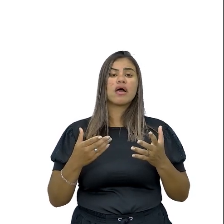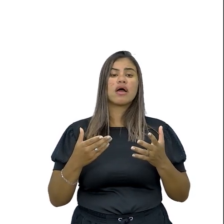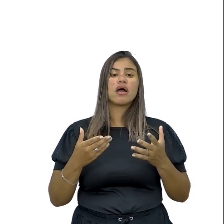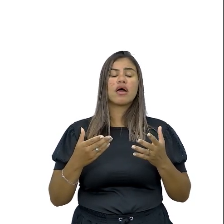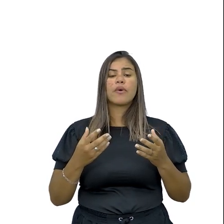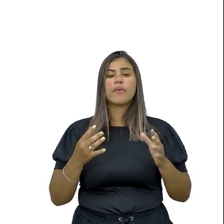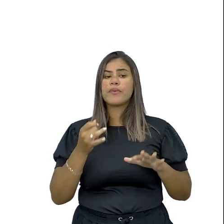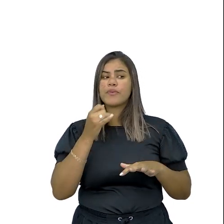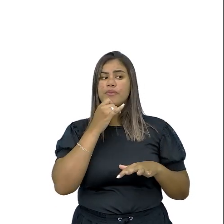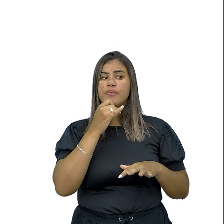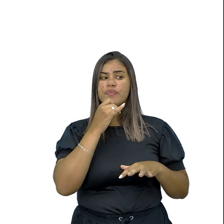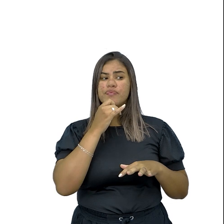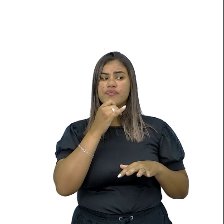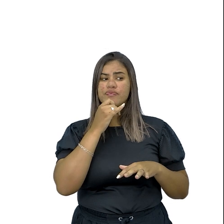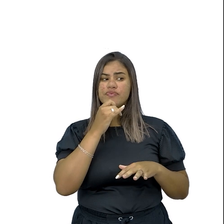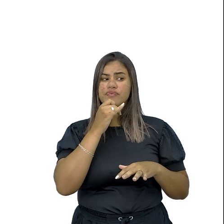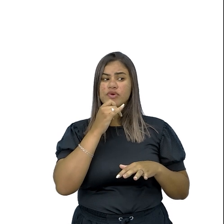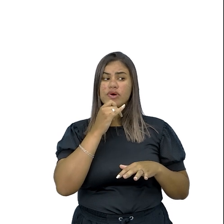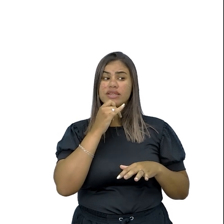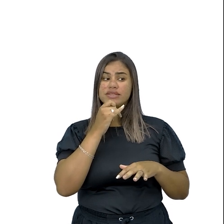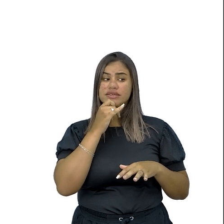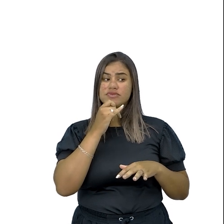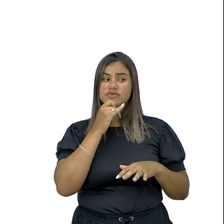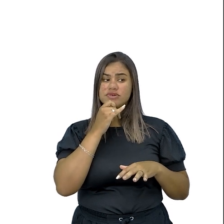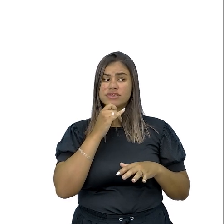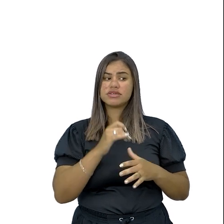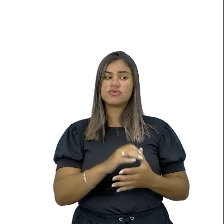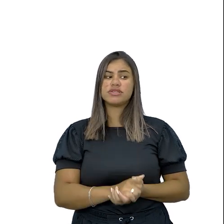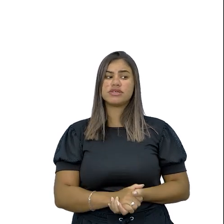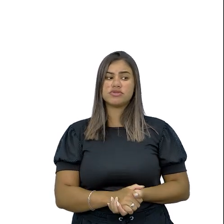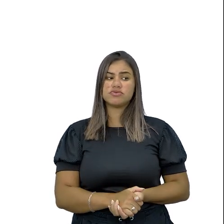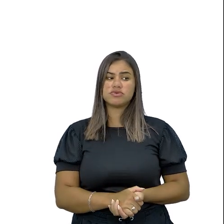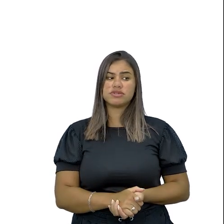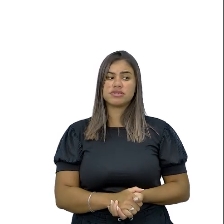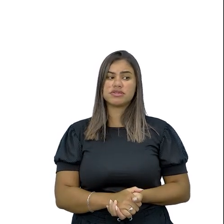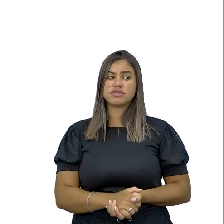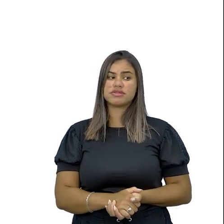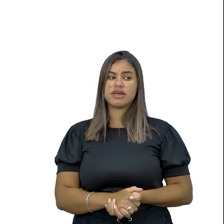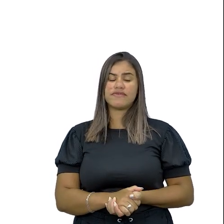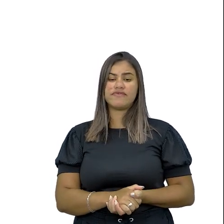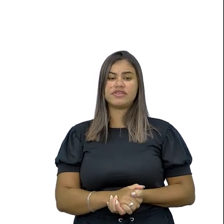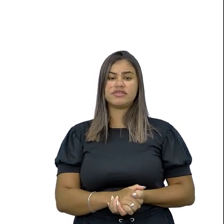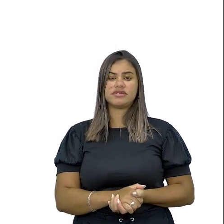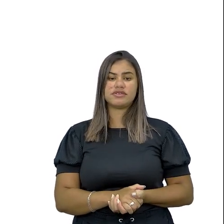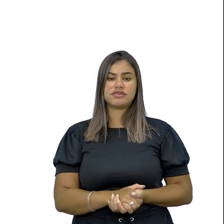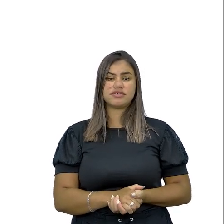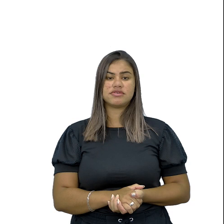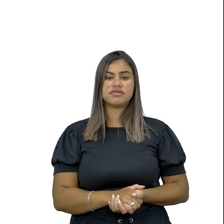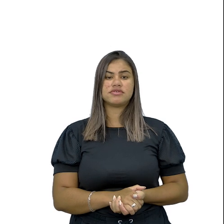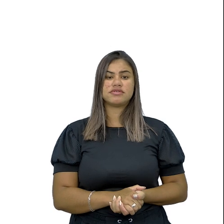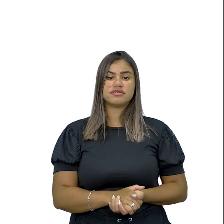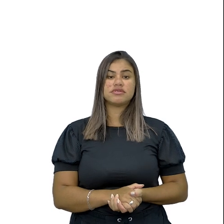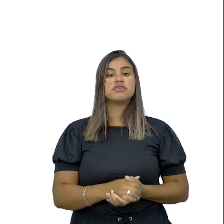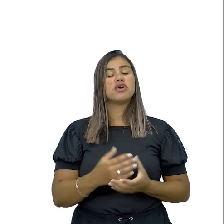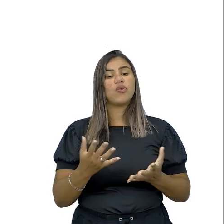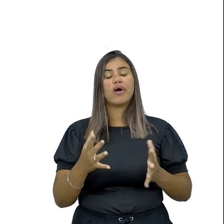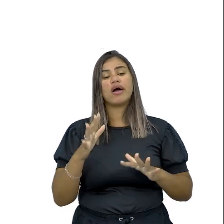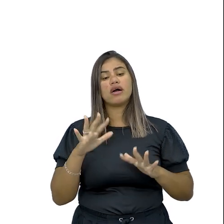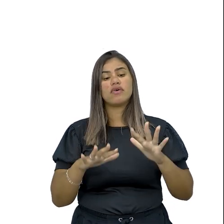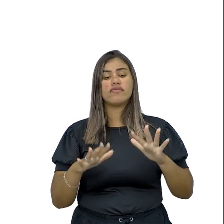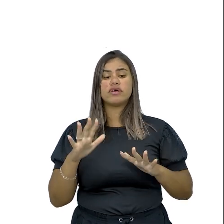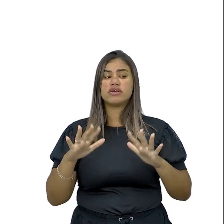colegas falar, mas Marco, eu já tentei fazer, eu não consigo, os alunos por alguma razão, eles